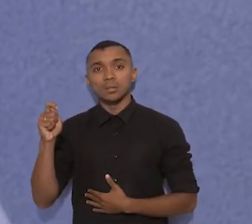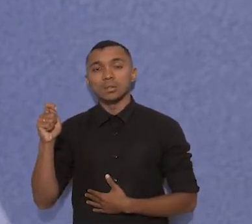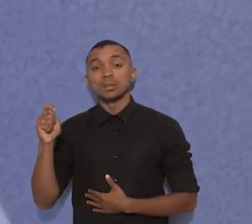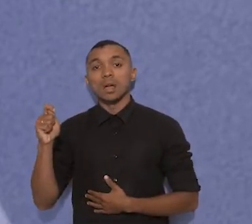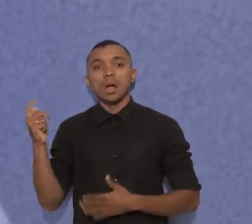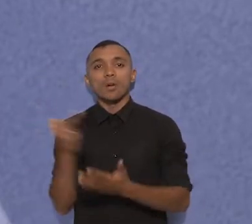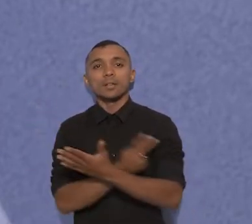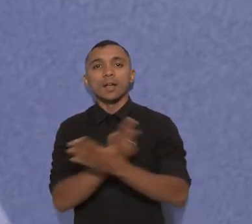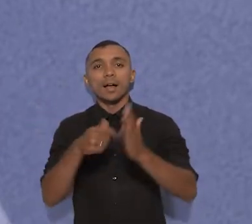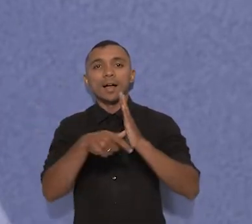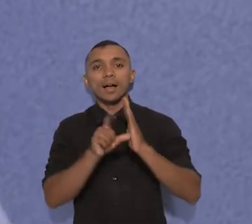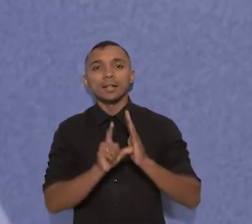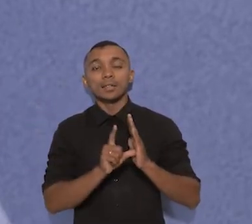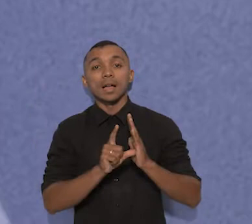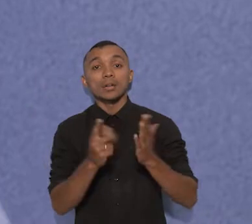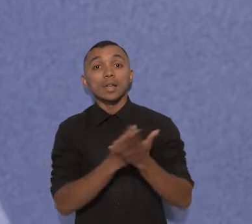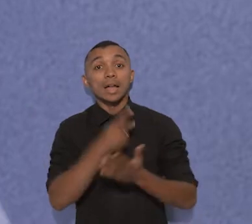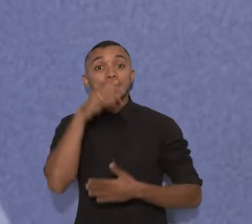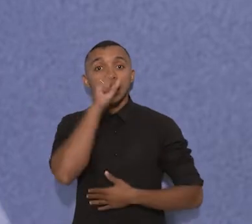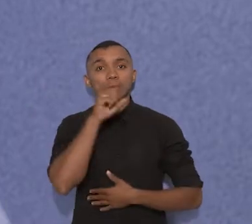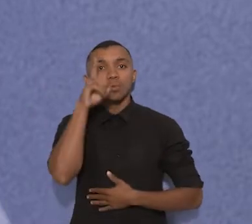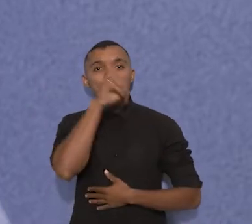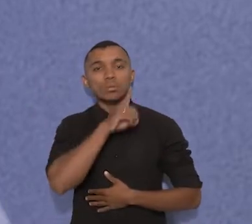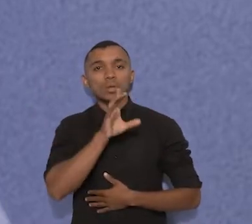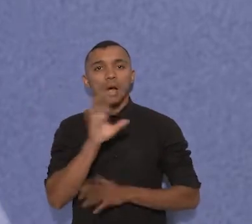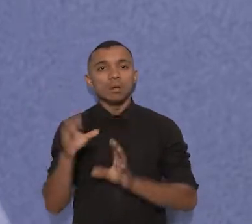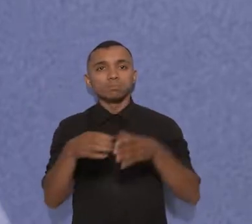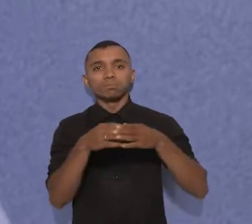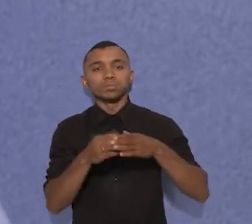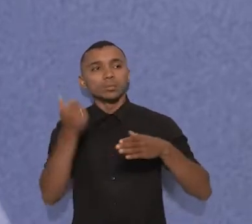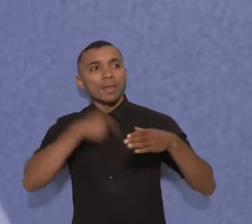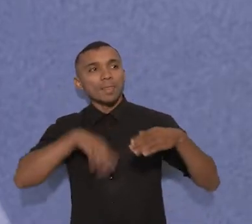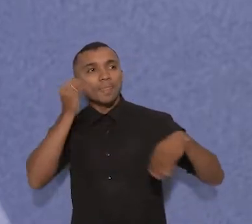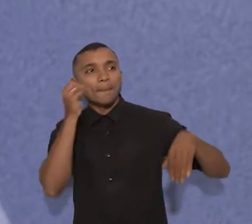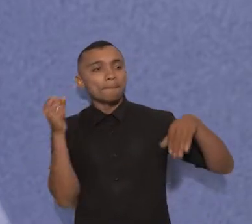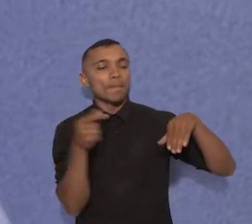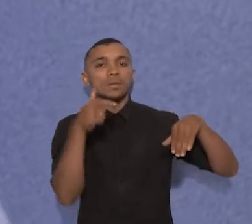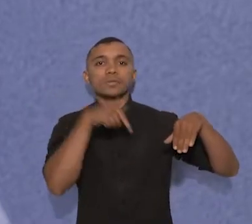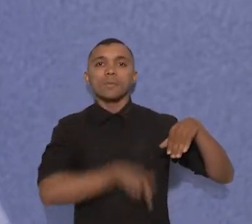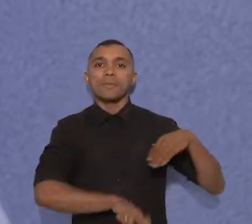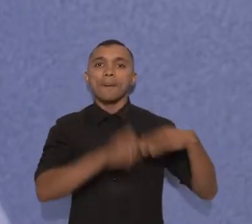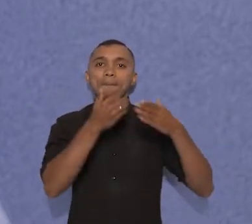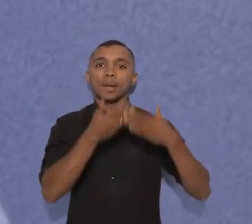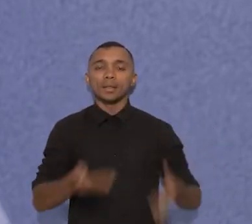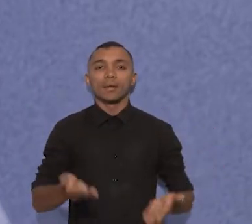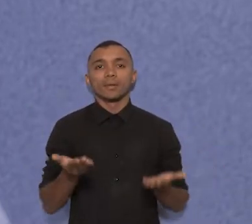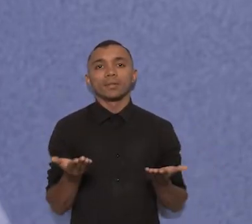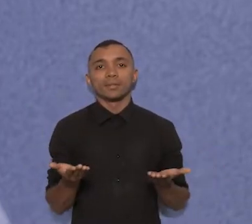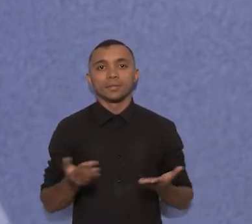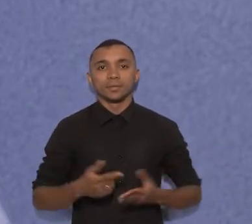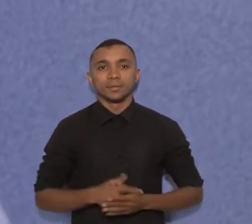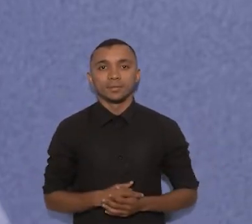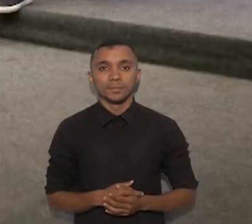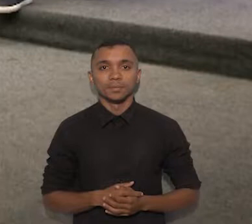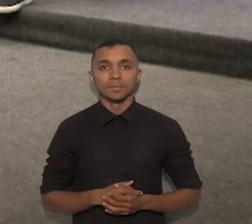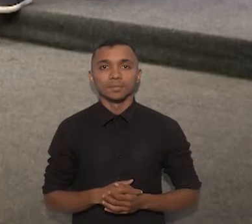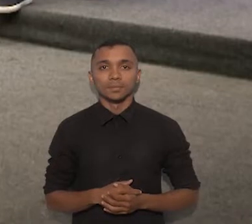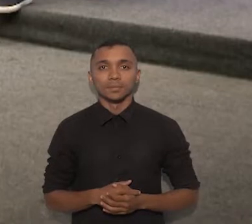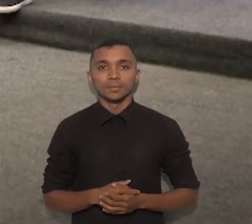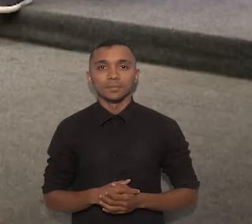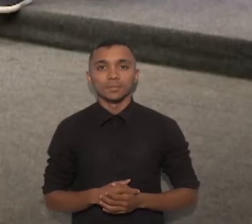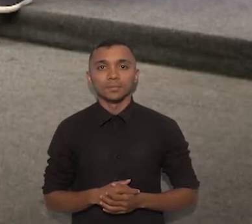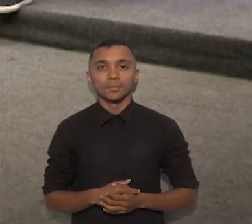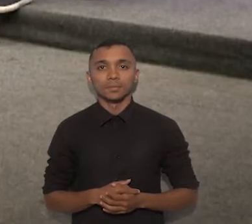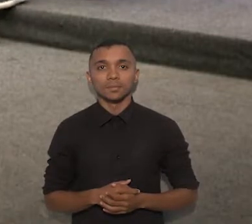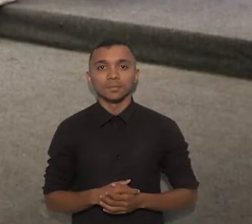no jogo do Campeonato Argentino, no fim de semana, pegou a bola, pediu para bater pênalti e perdeu de novo. Quer dizer, além de... Será o Benedetto? É,